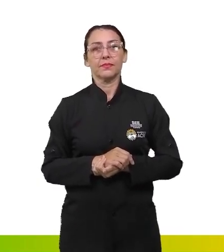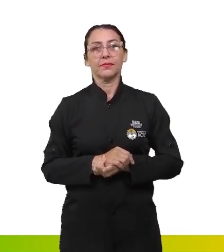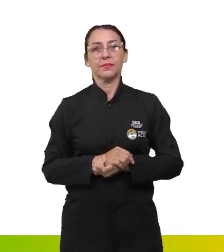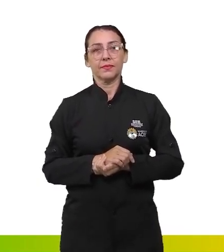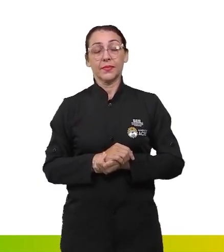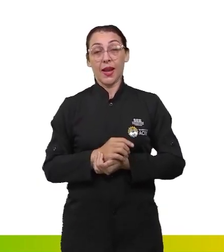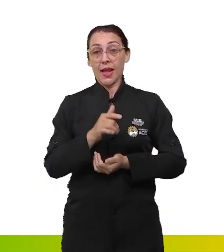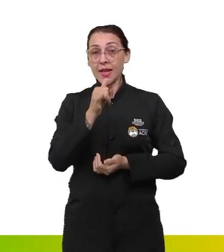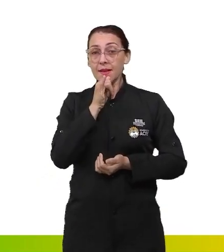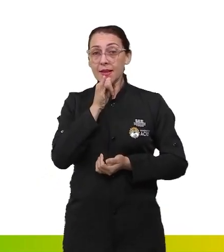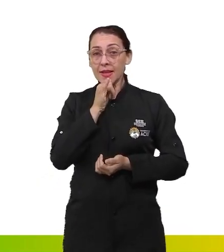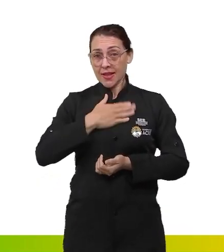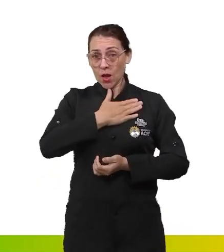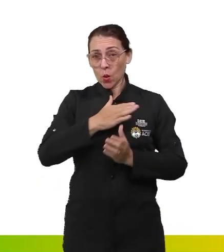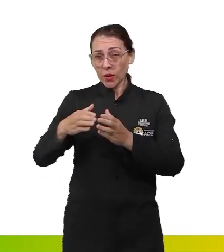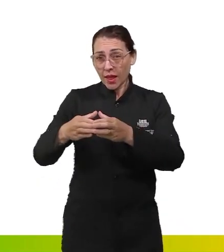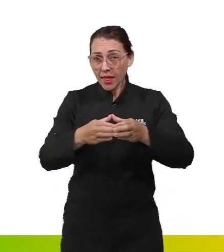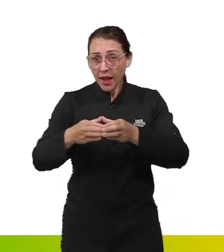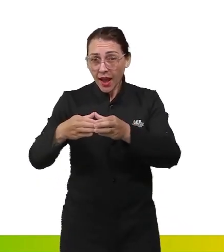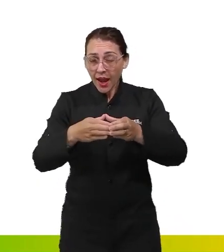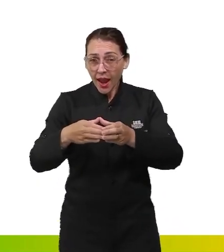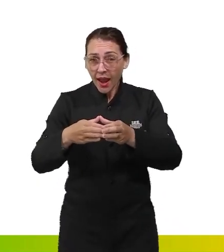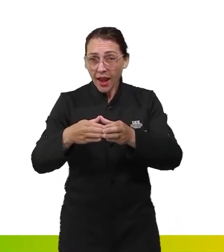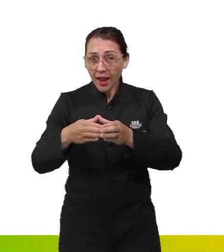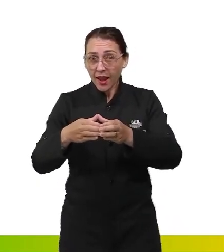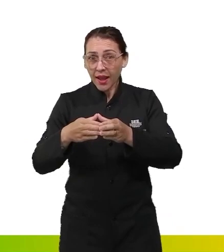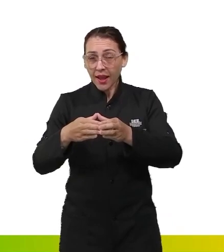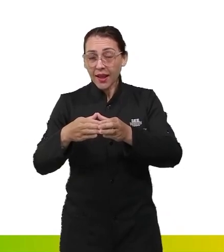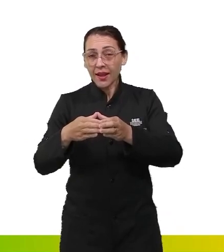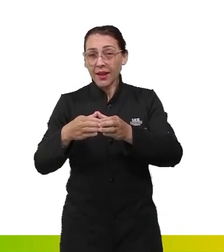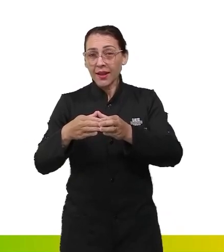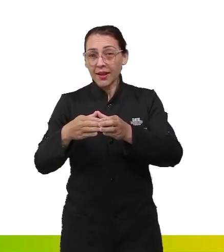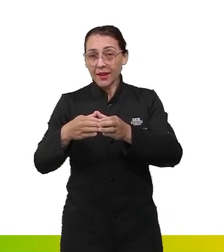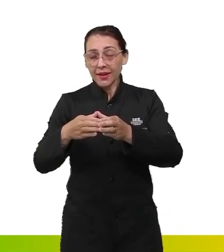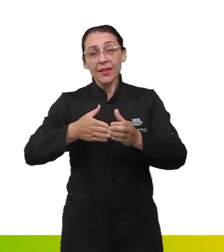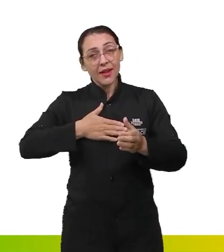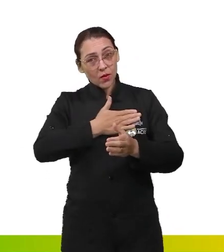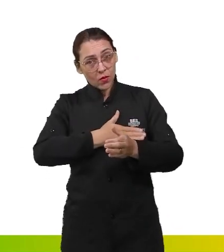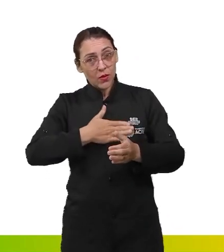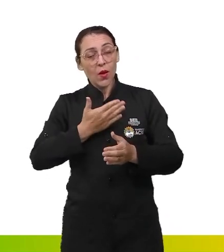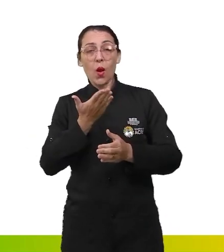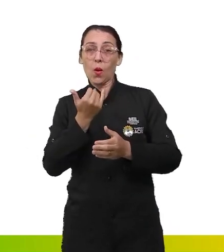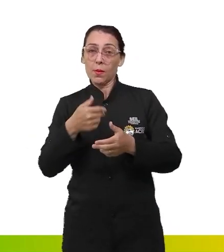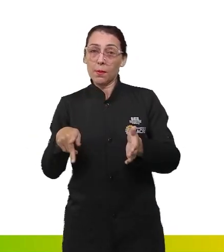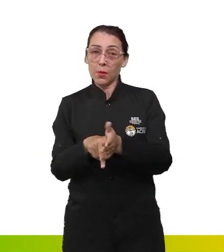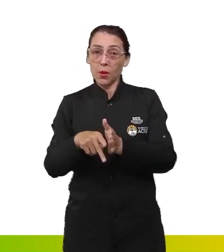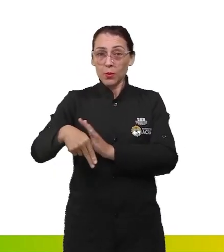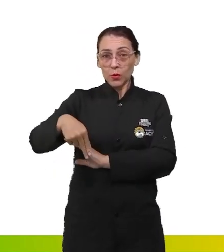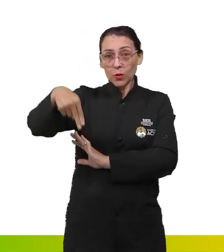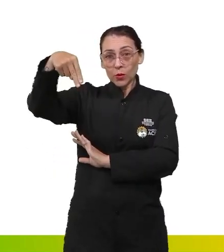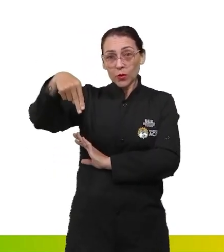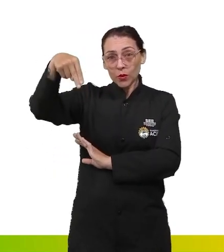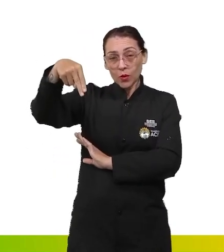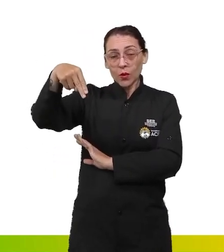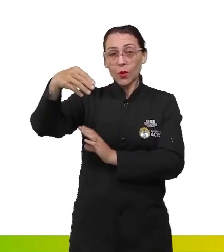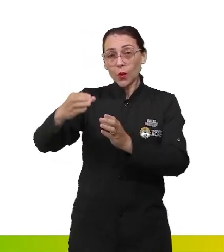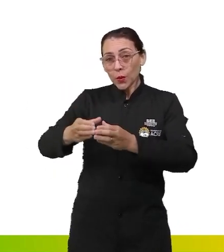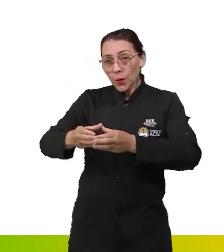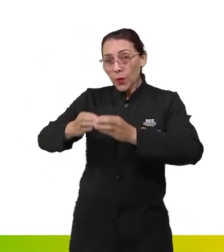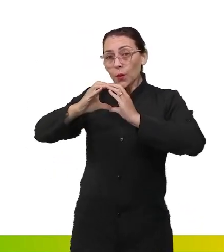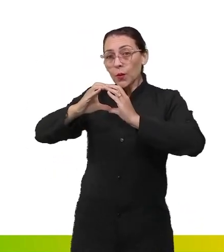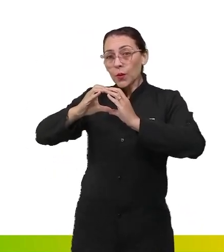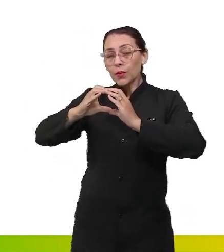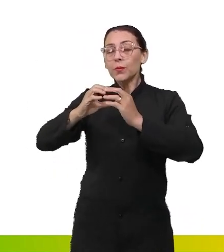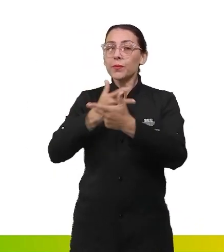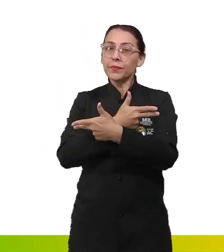Aí, exemplo, te gusta el tacacá? Tacacá é uma comida típica do norte, aqui, né, uma bebida,